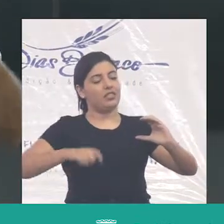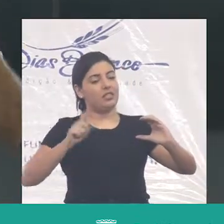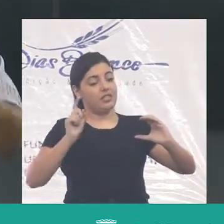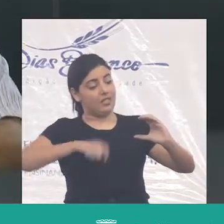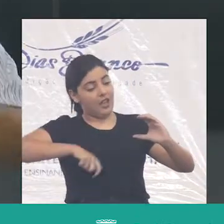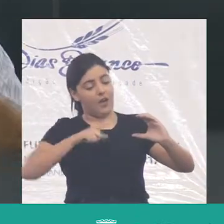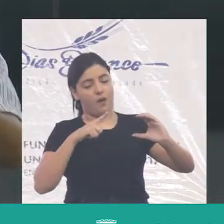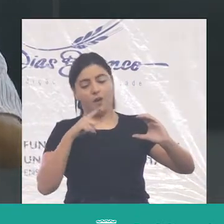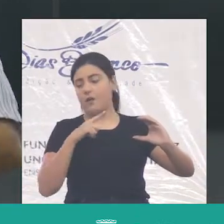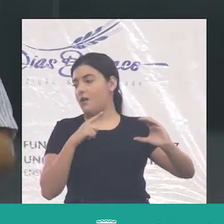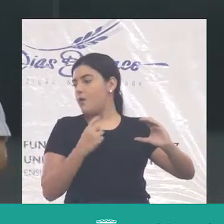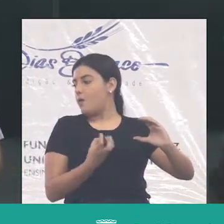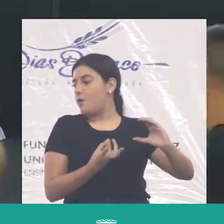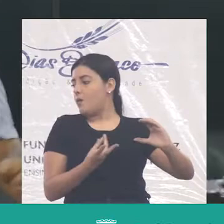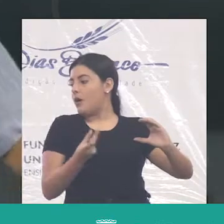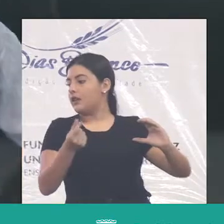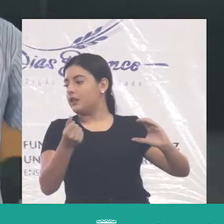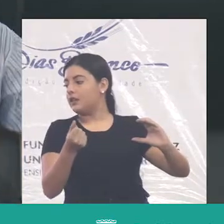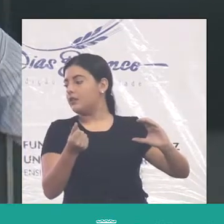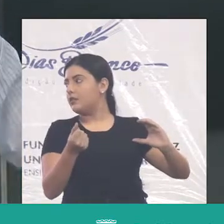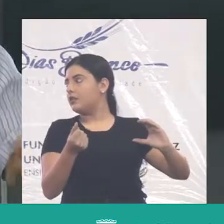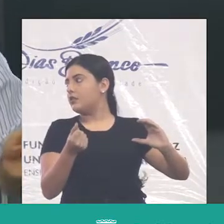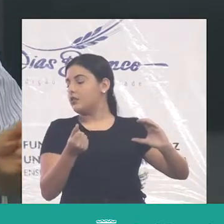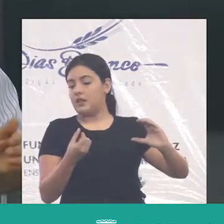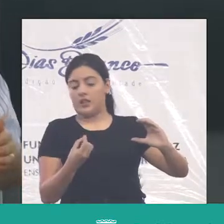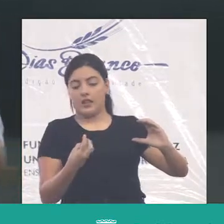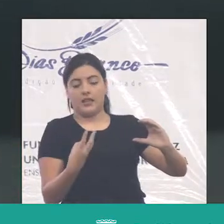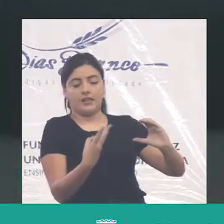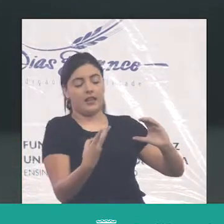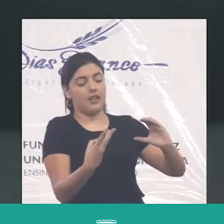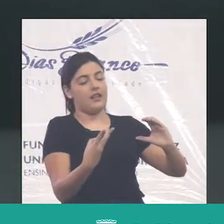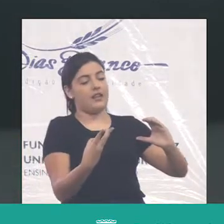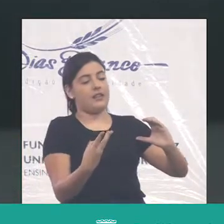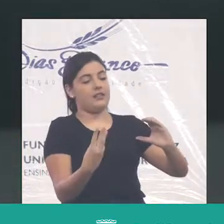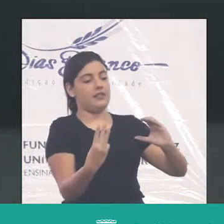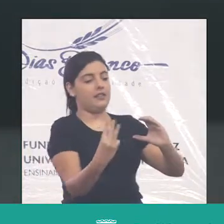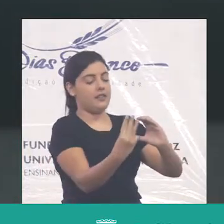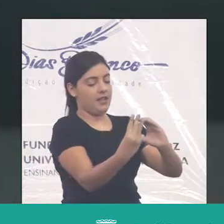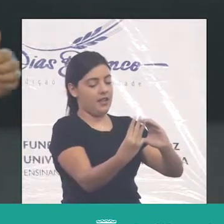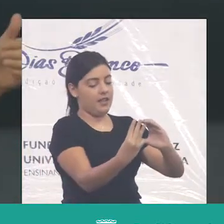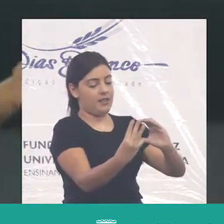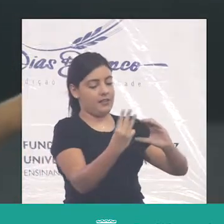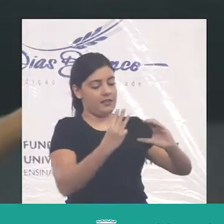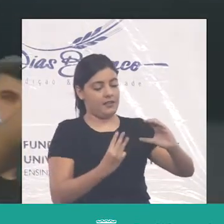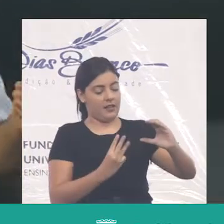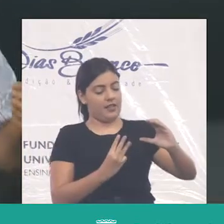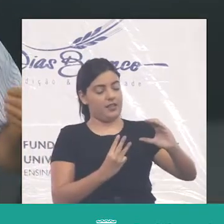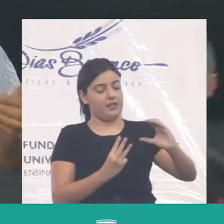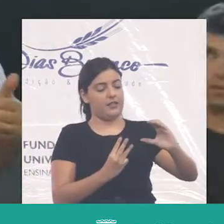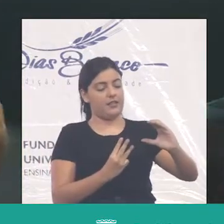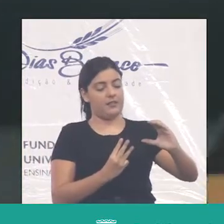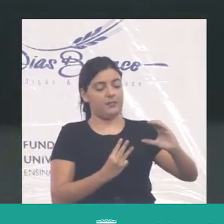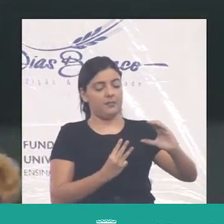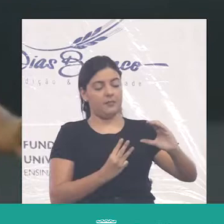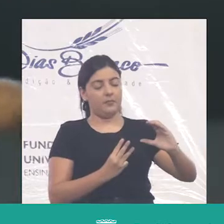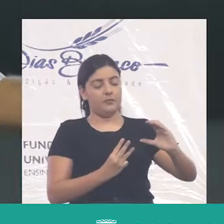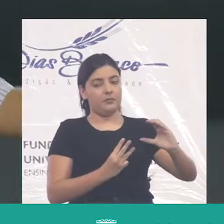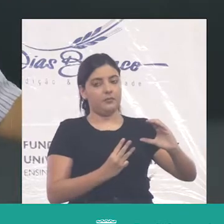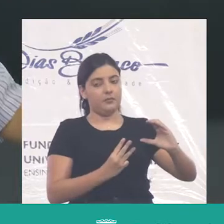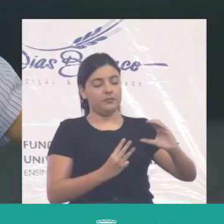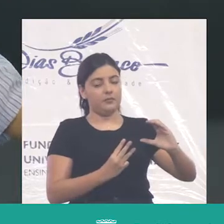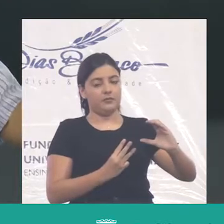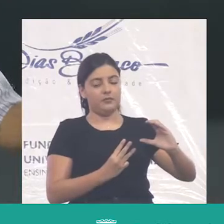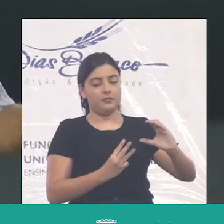na última camada o que é que eu tenho? Eu tenho 3 na frente, 3 na direita, 3 atrás, 3 na esquerda. Eu